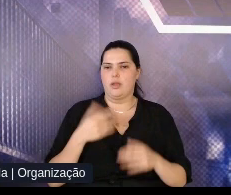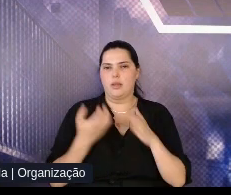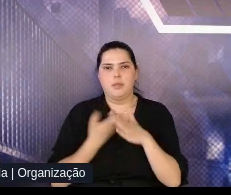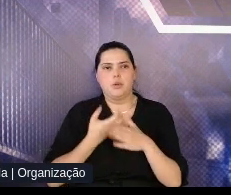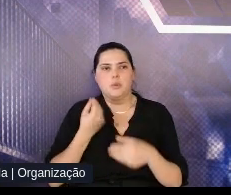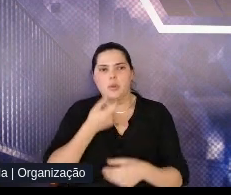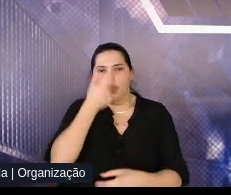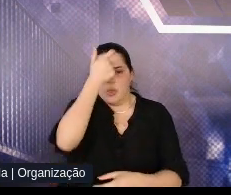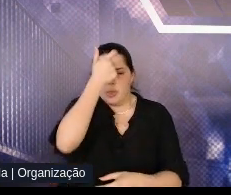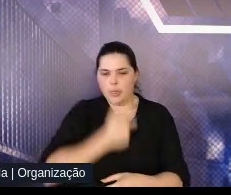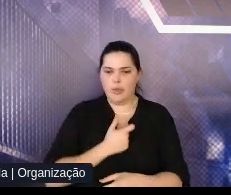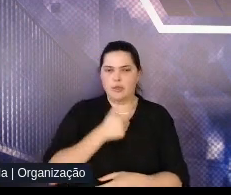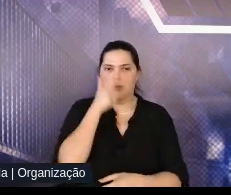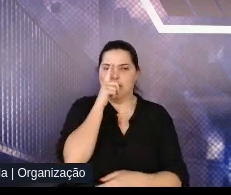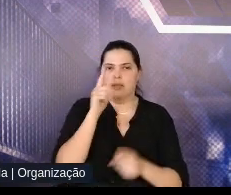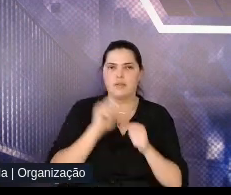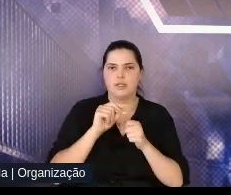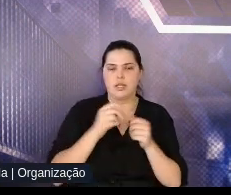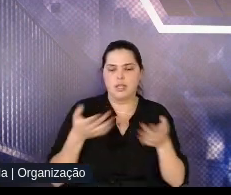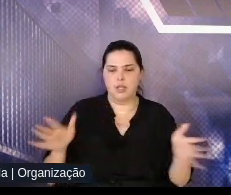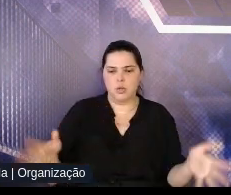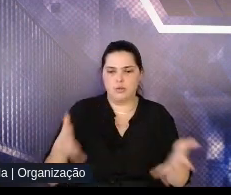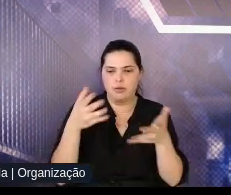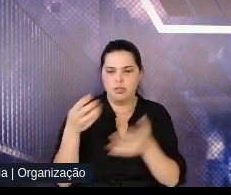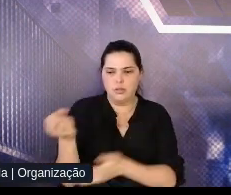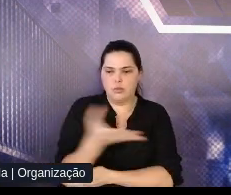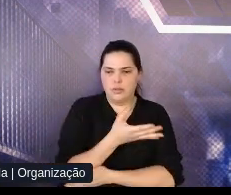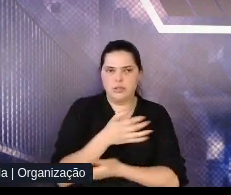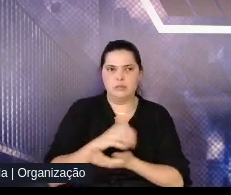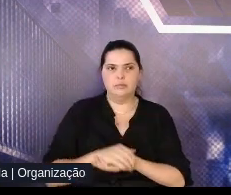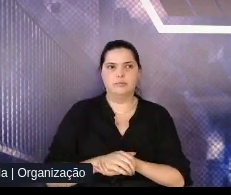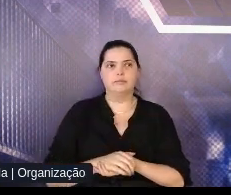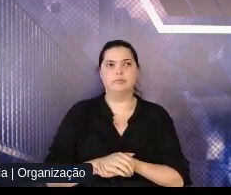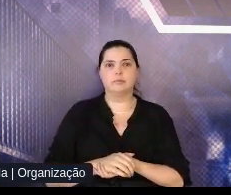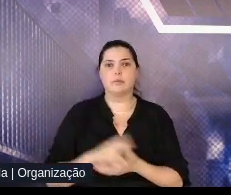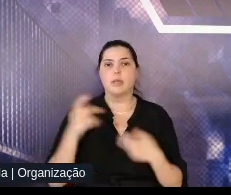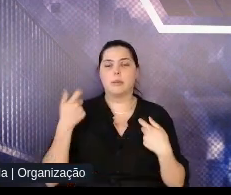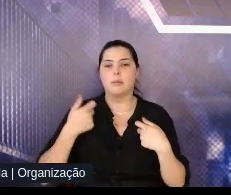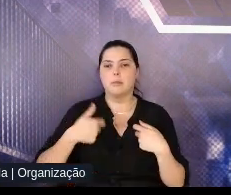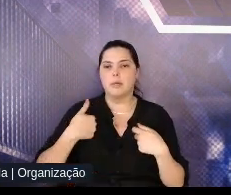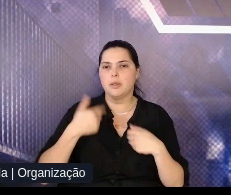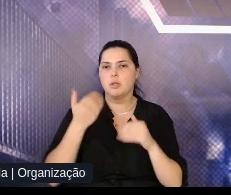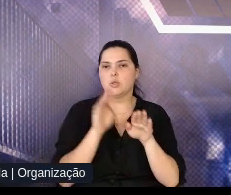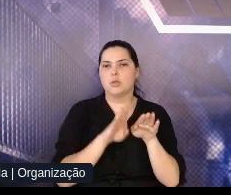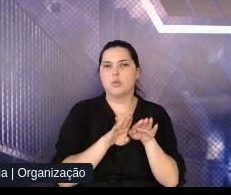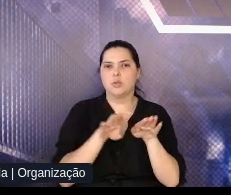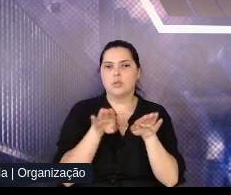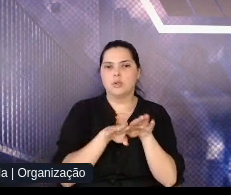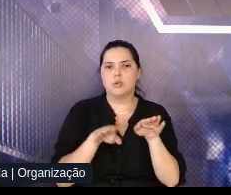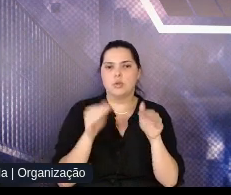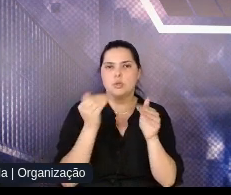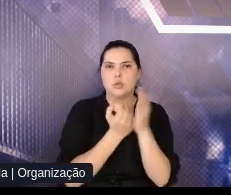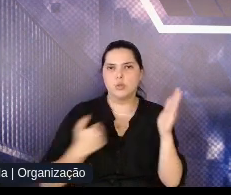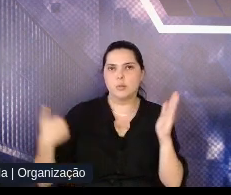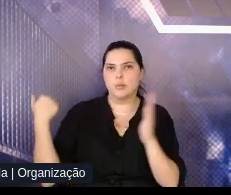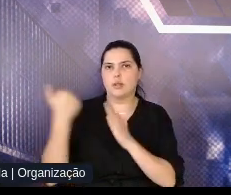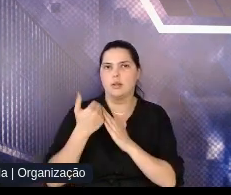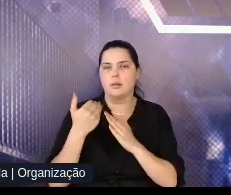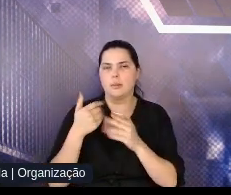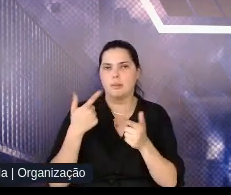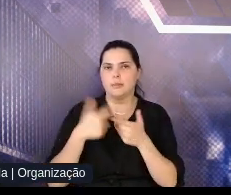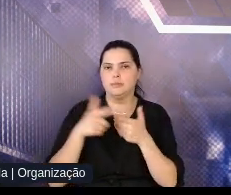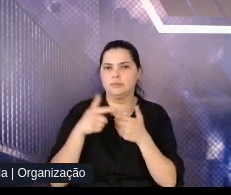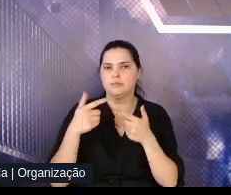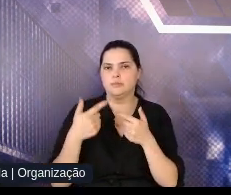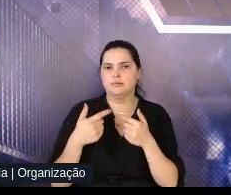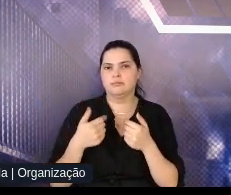pessoas, podemos promover inovação? Primeiro passo, a gente tem que superar a desigualdade. Eu sou de uma